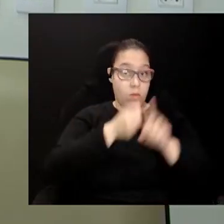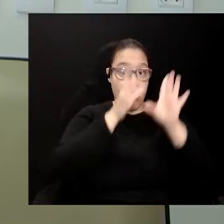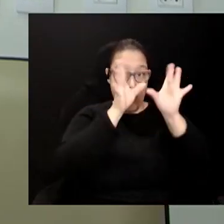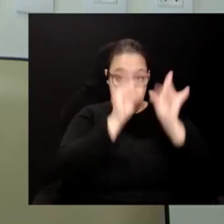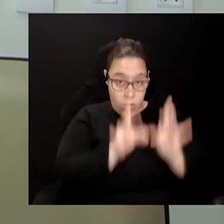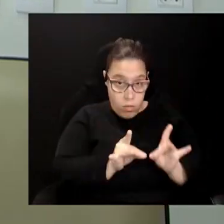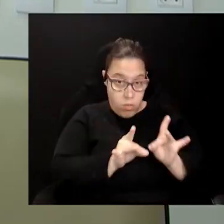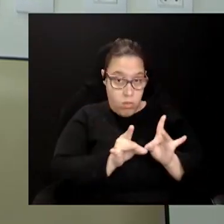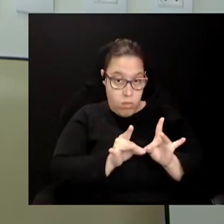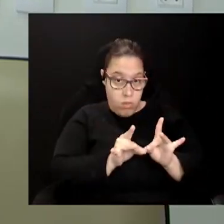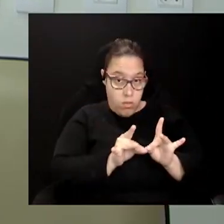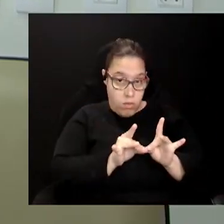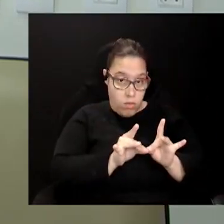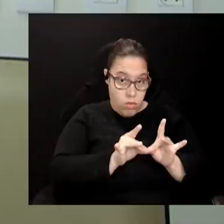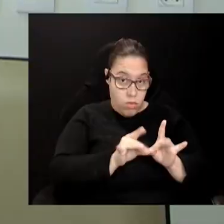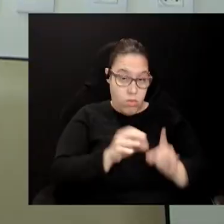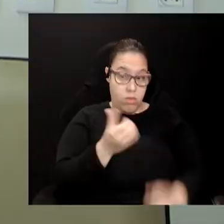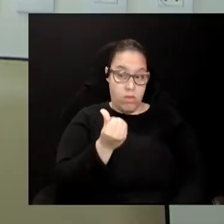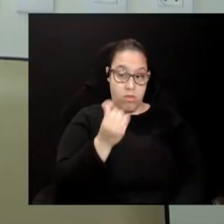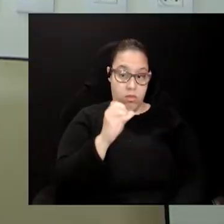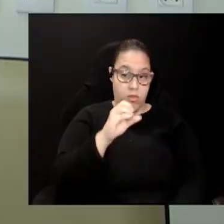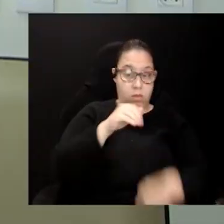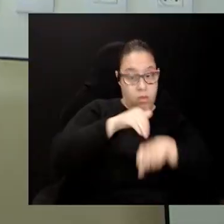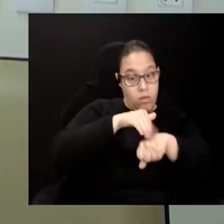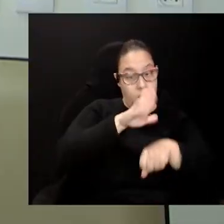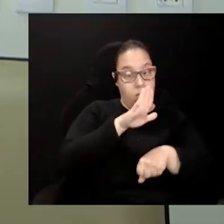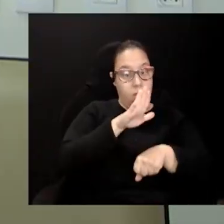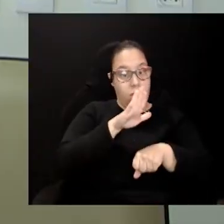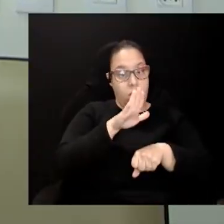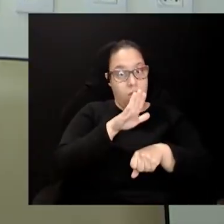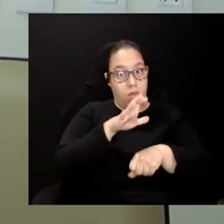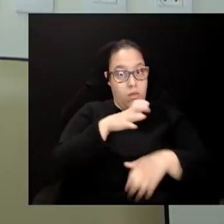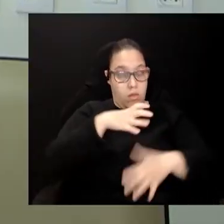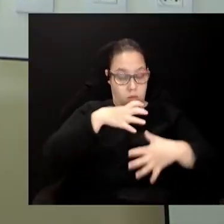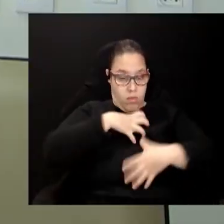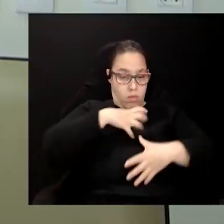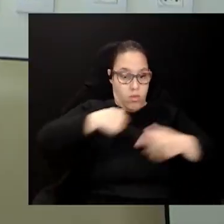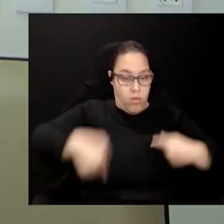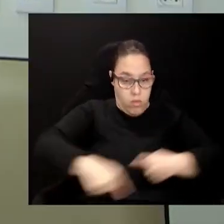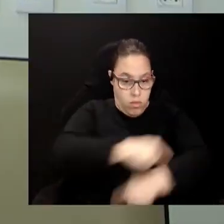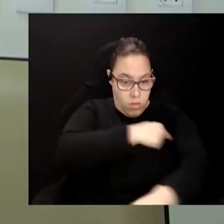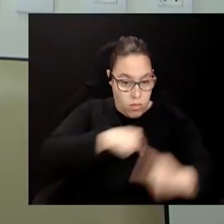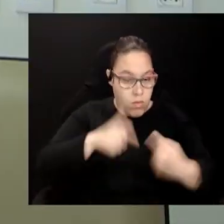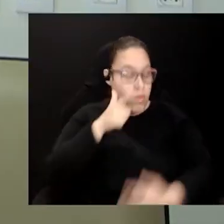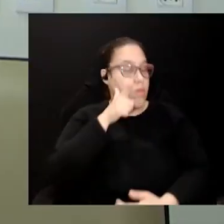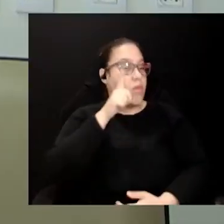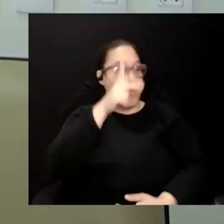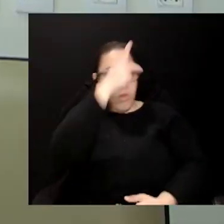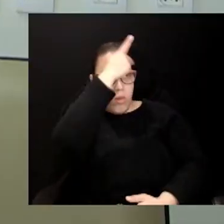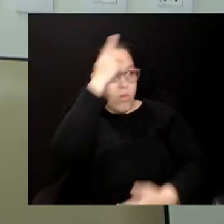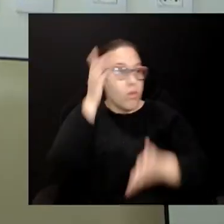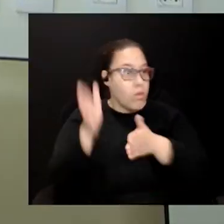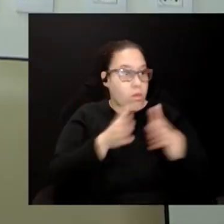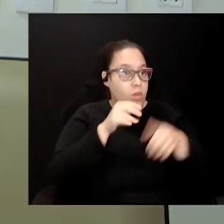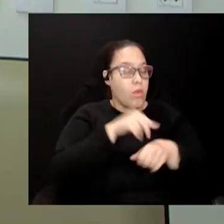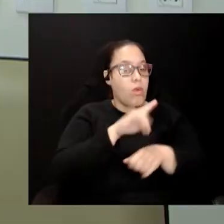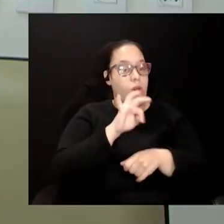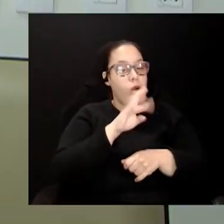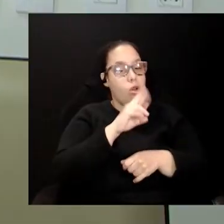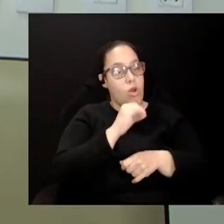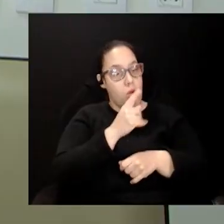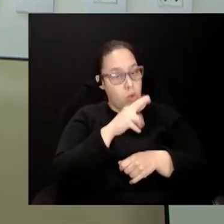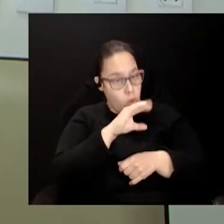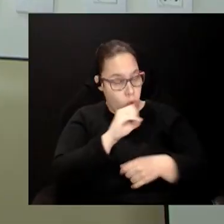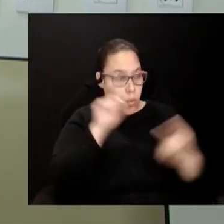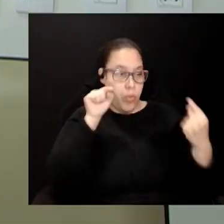público de 60 a mais, que ativa o sistema imunológico para a pessoa produzir mais anticorpos e combater a